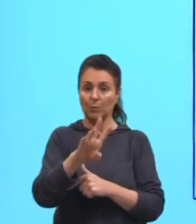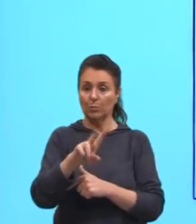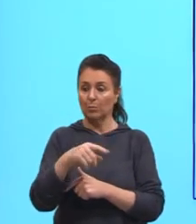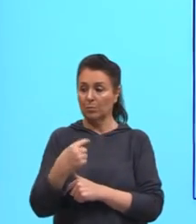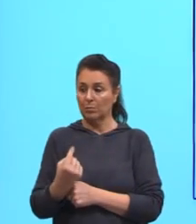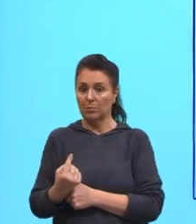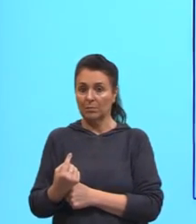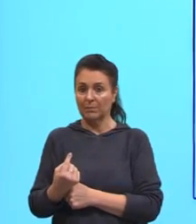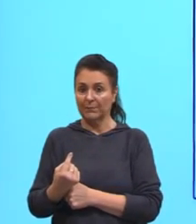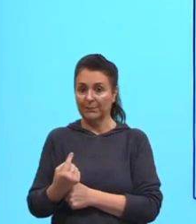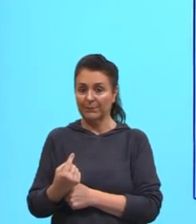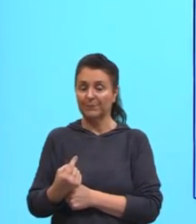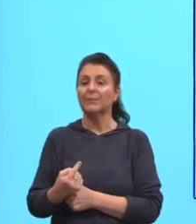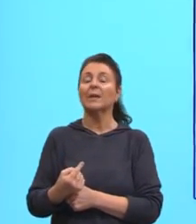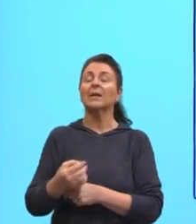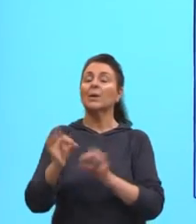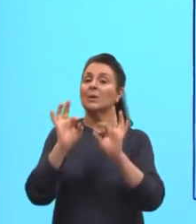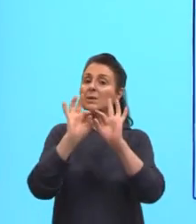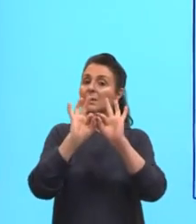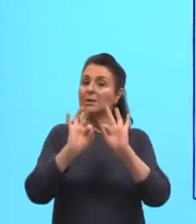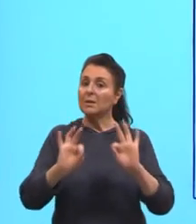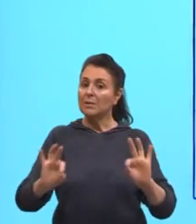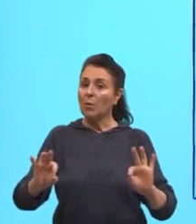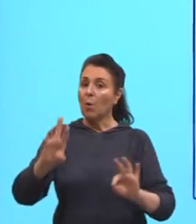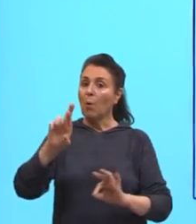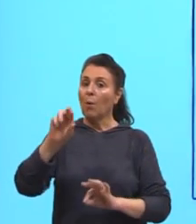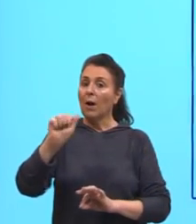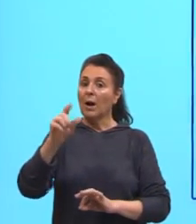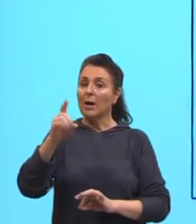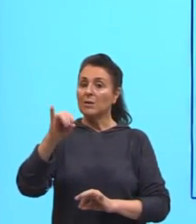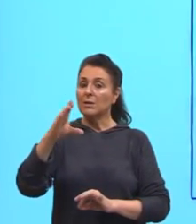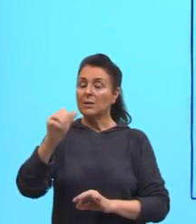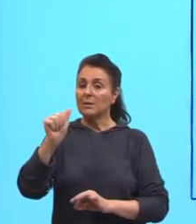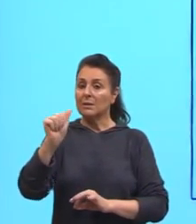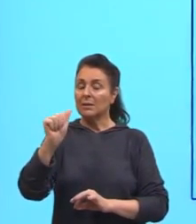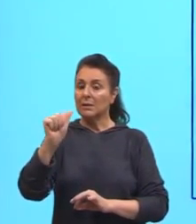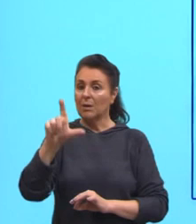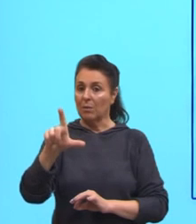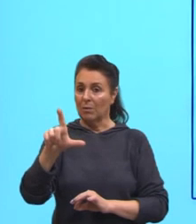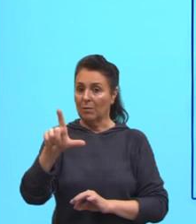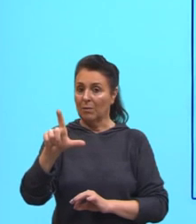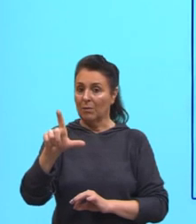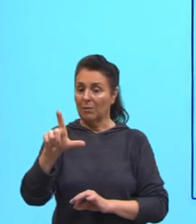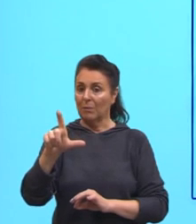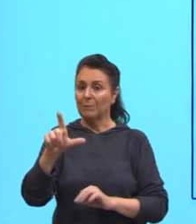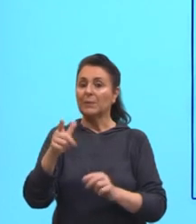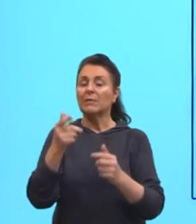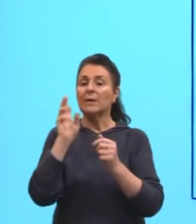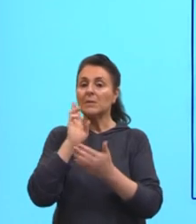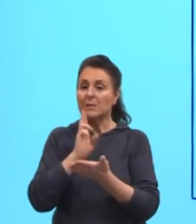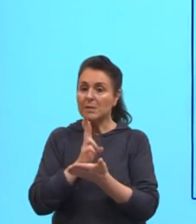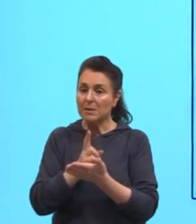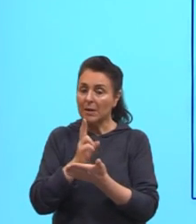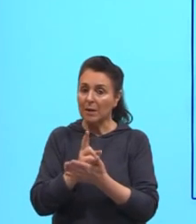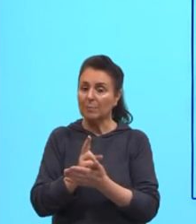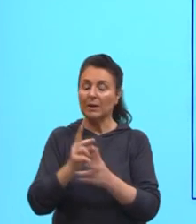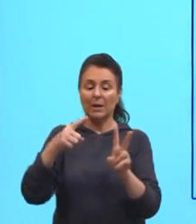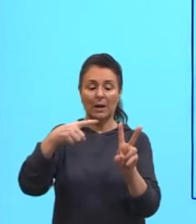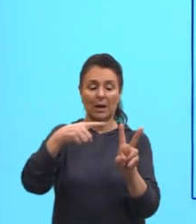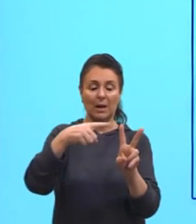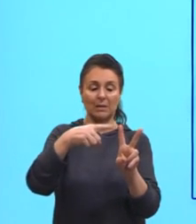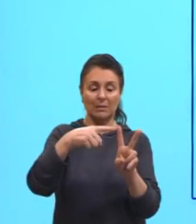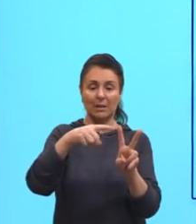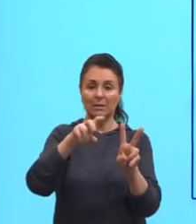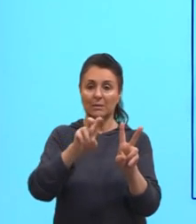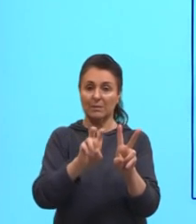fica um então nós sempre ficamos o radical fica apenas raiz quadrada de cinco ou raiz quadrada de cinco